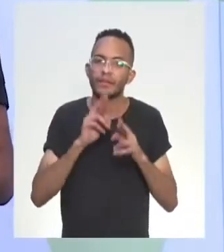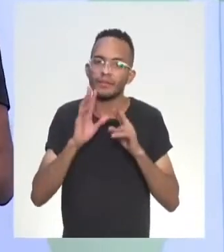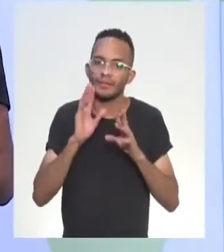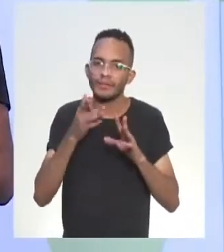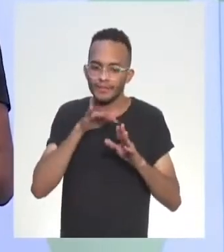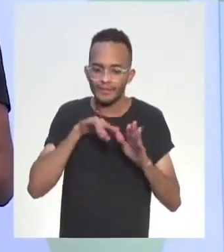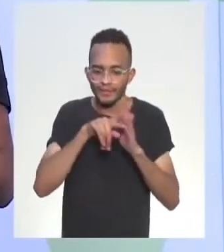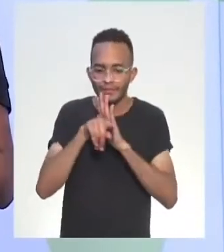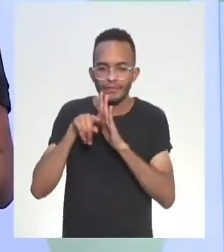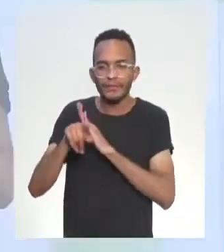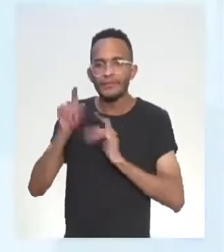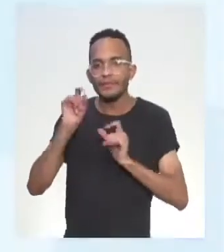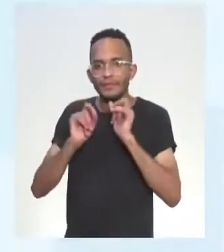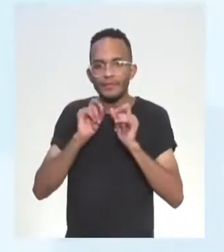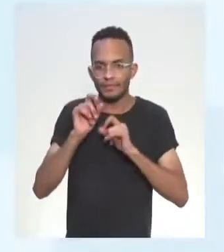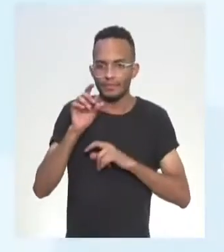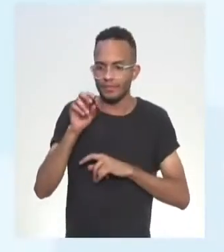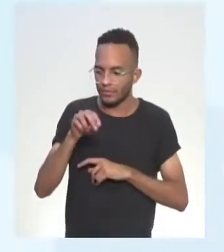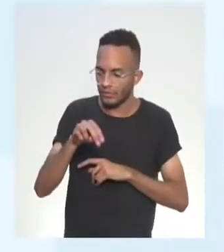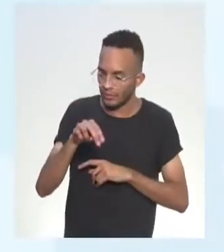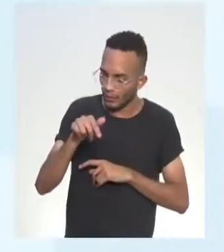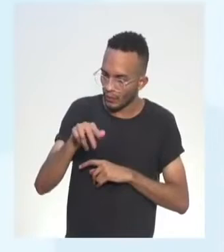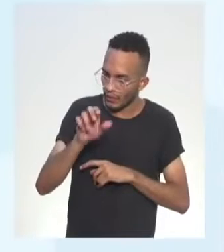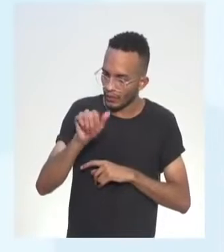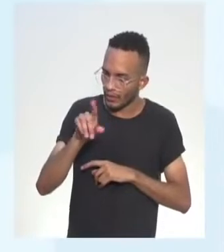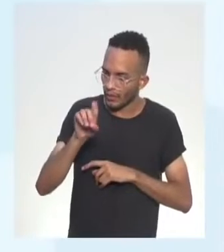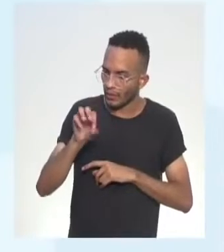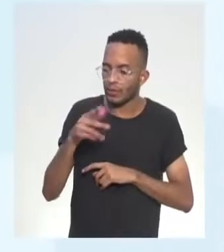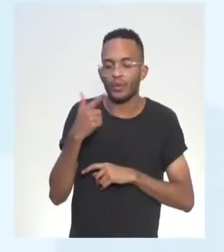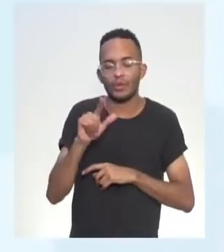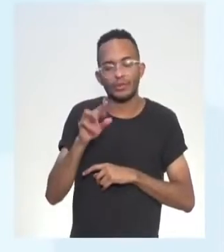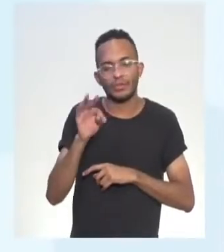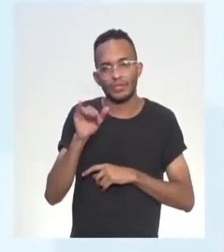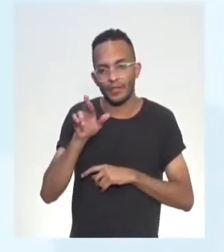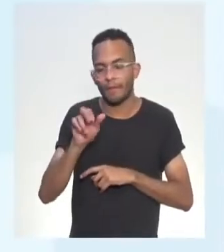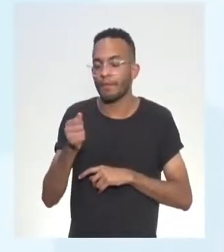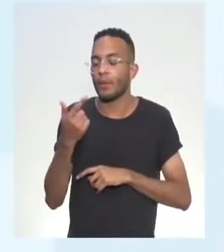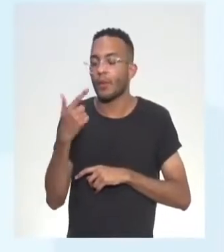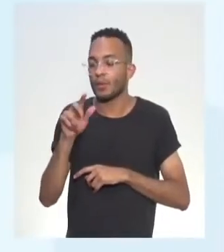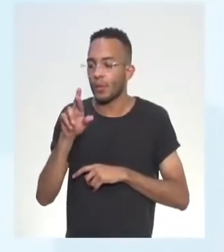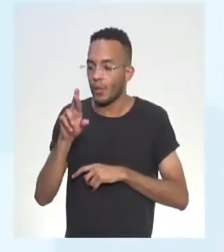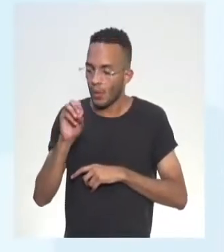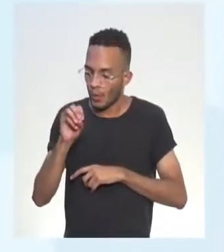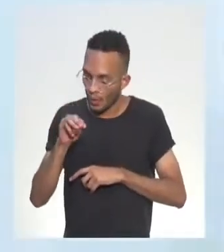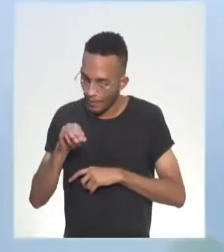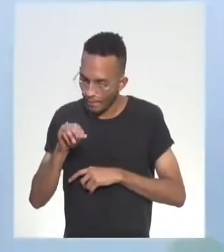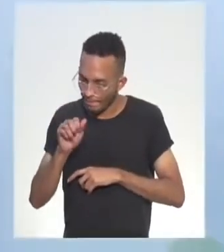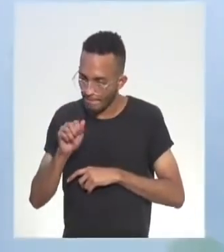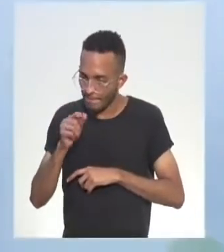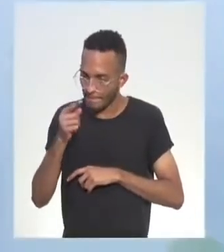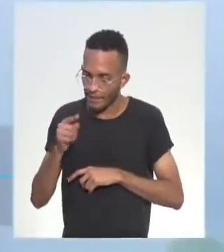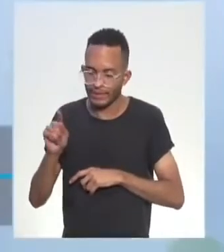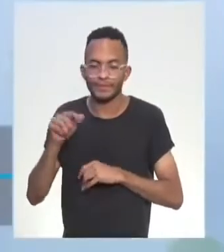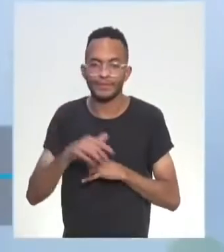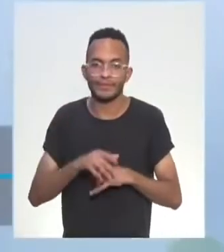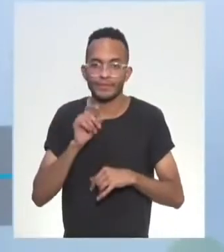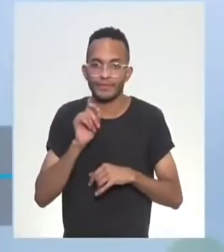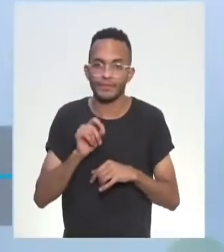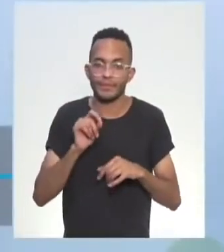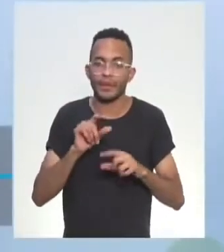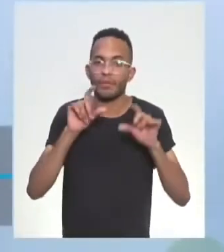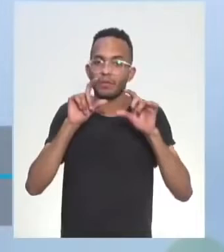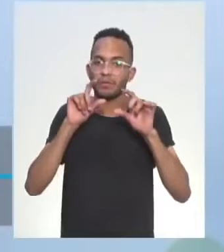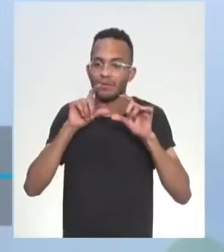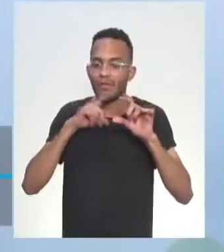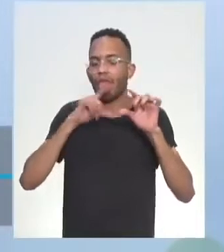as perguntas, o que são quadrinhos e o que são tirinhas? Vamos lá. O aluno Roman Carlos. Quadrinhos costumam ser